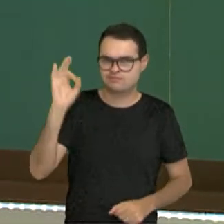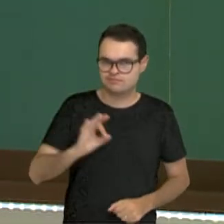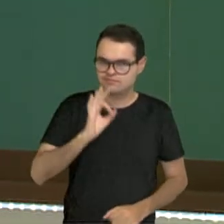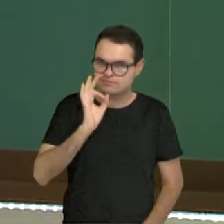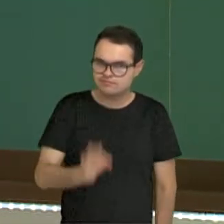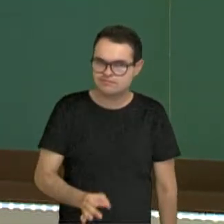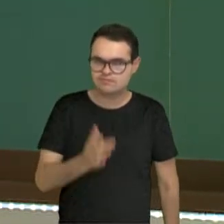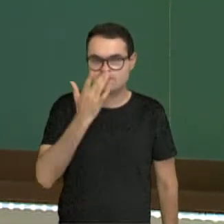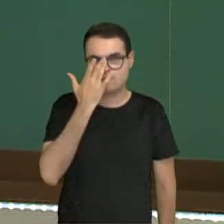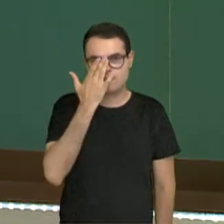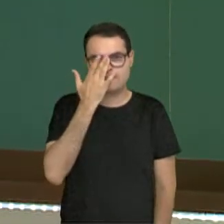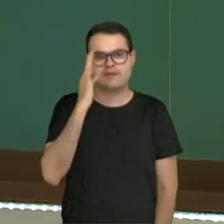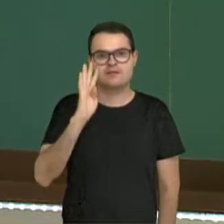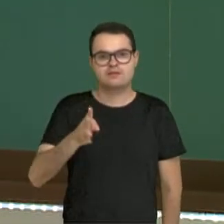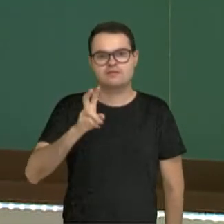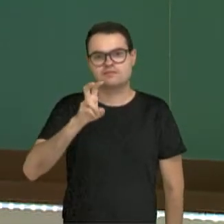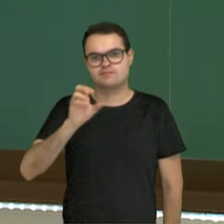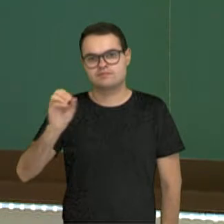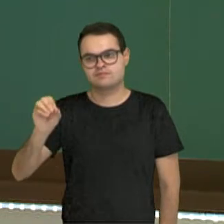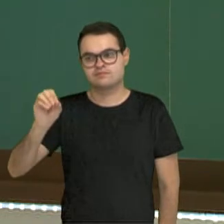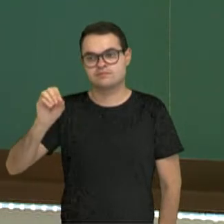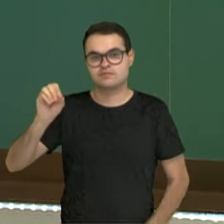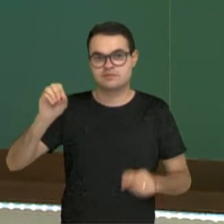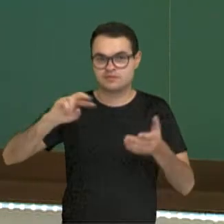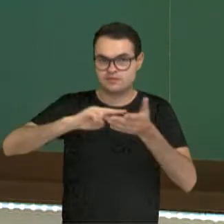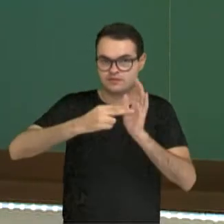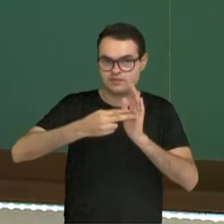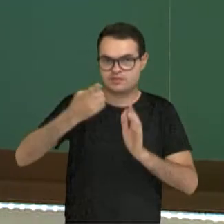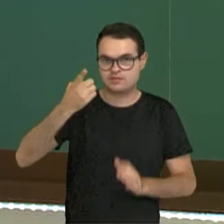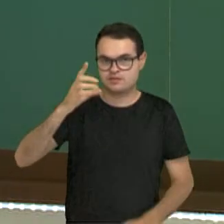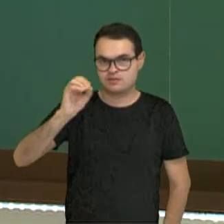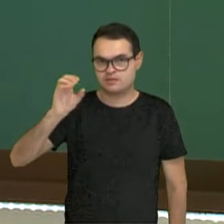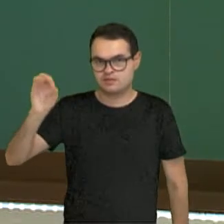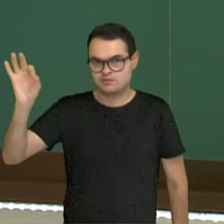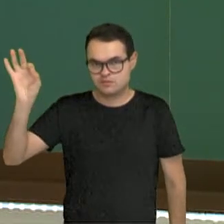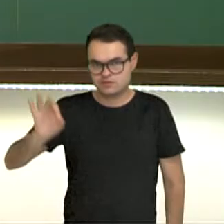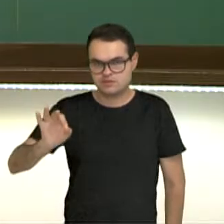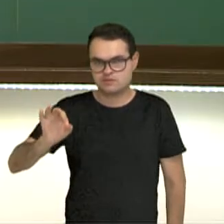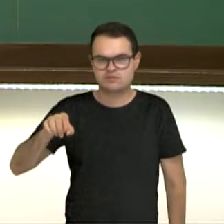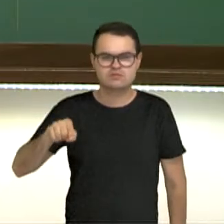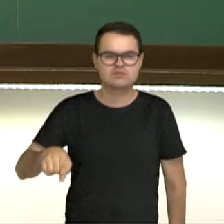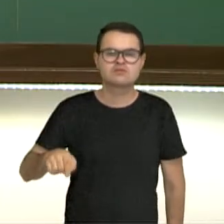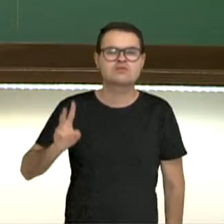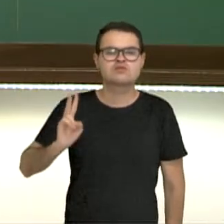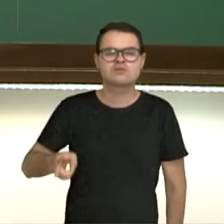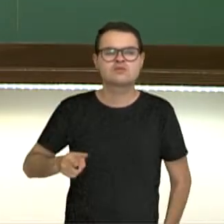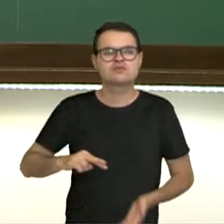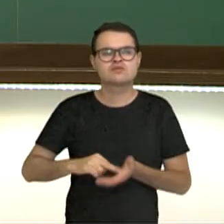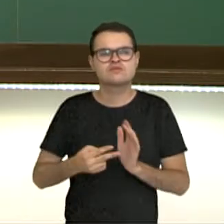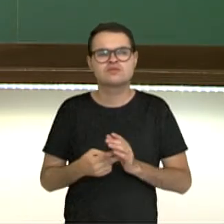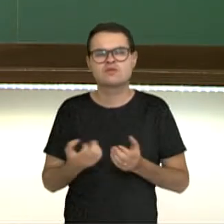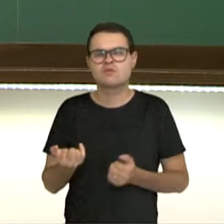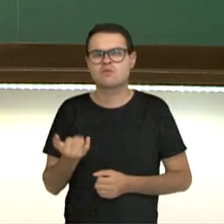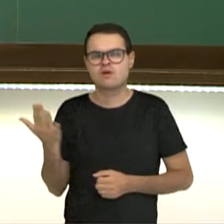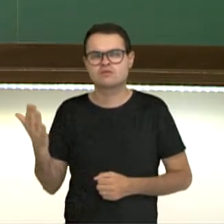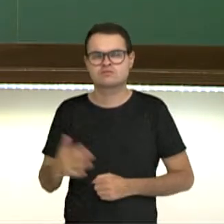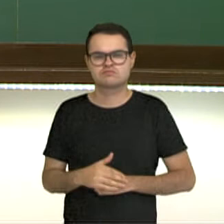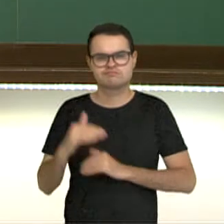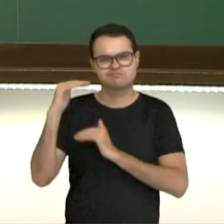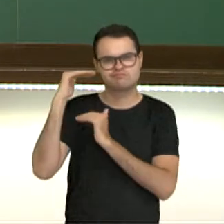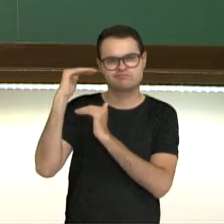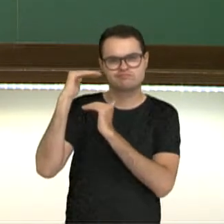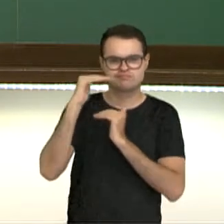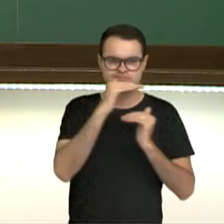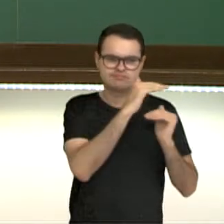Se 4.500 é 100%, quanto que equivale em porcentagem esse 2.000? Porque daí a gente consegue ver, visualizar